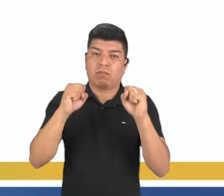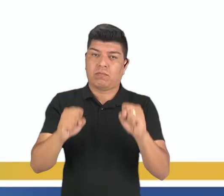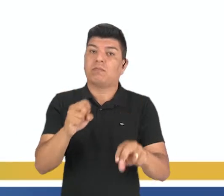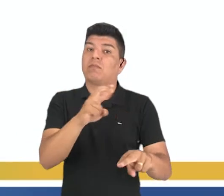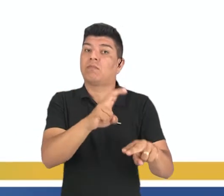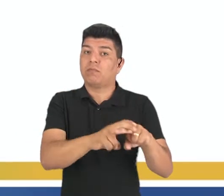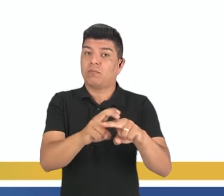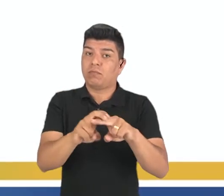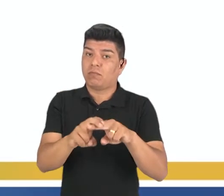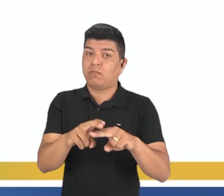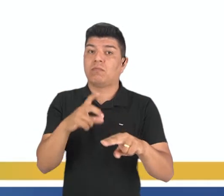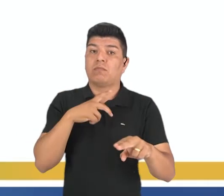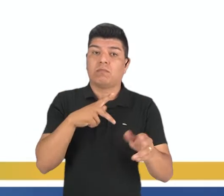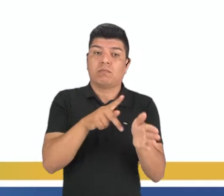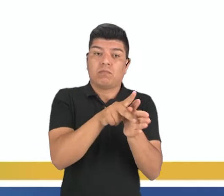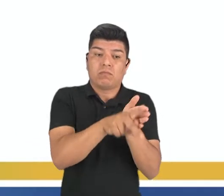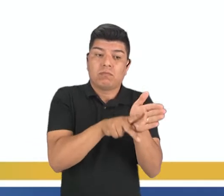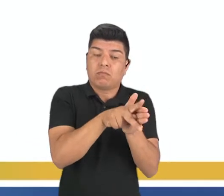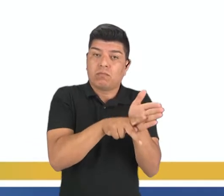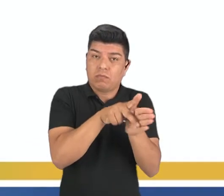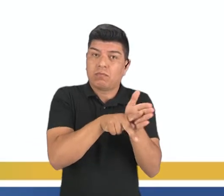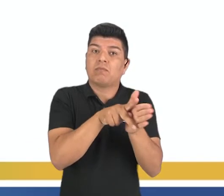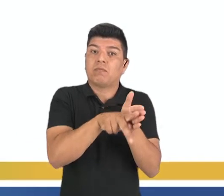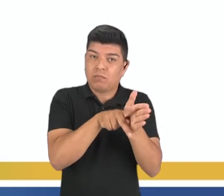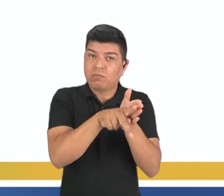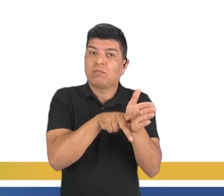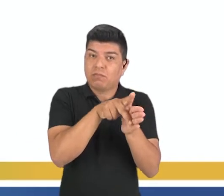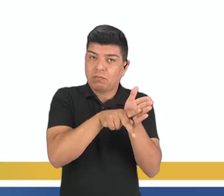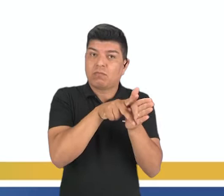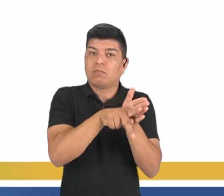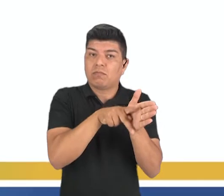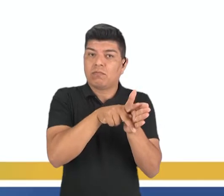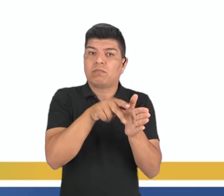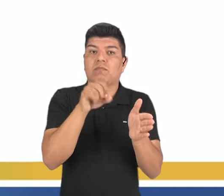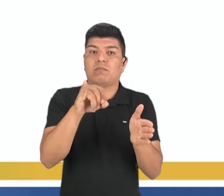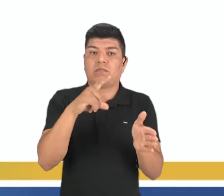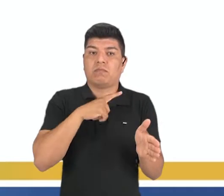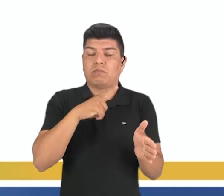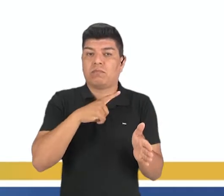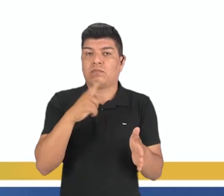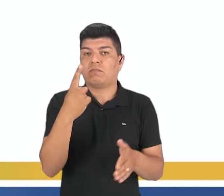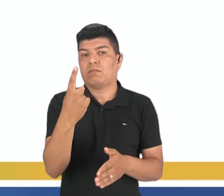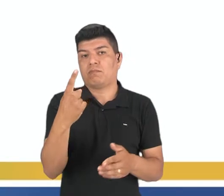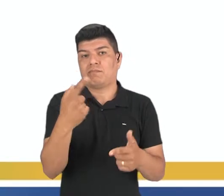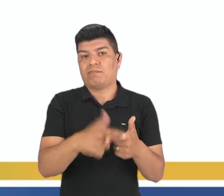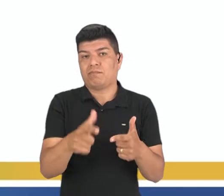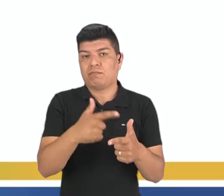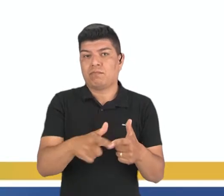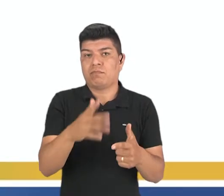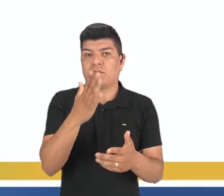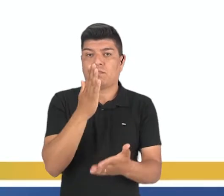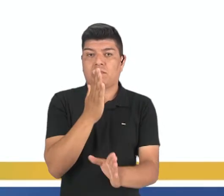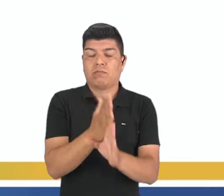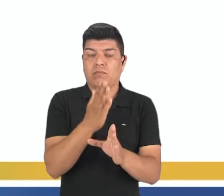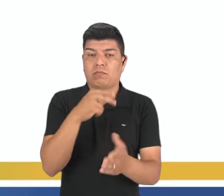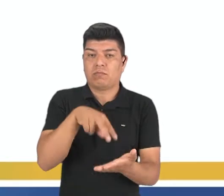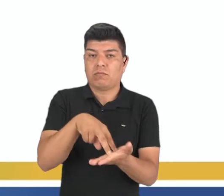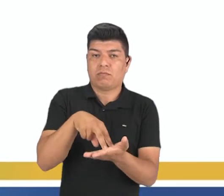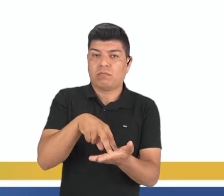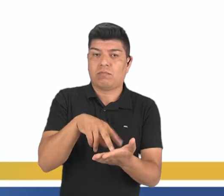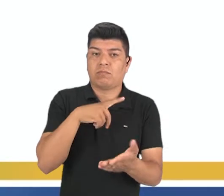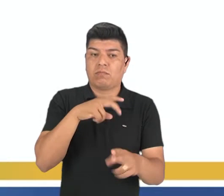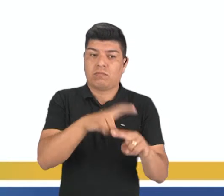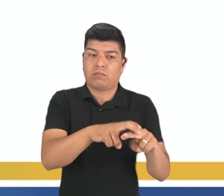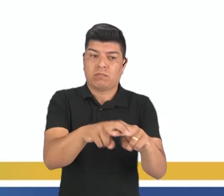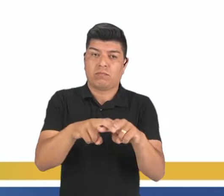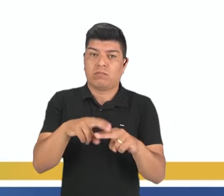não é que aquele trem funcionava mesmo, só havia um problema. Por uma questão de equilíbrio, cada cadeira deveria